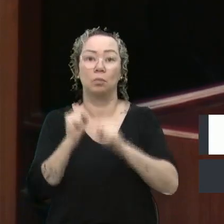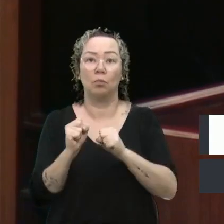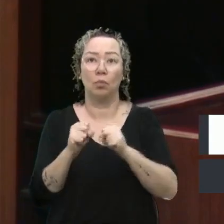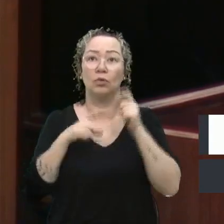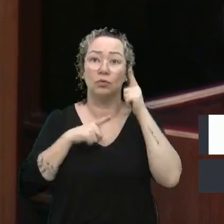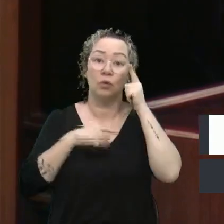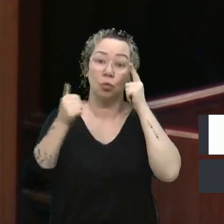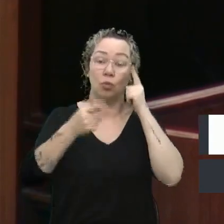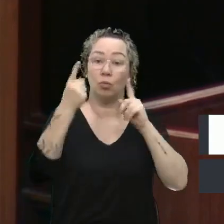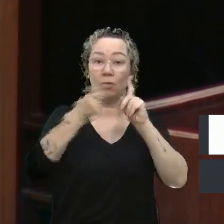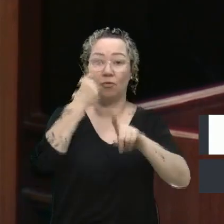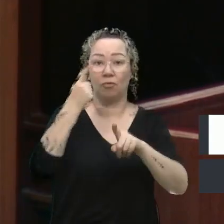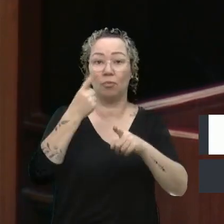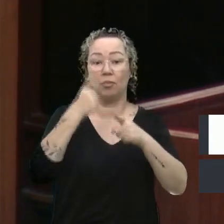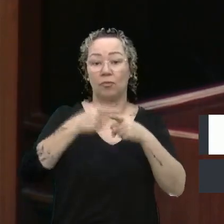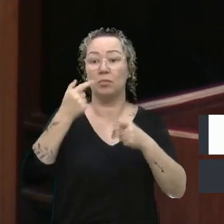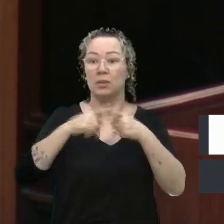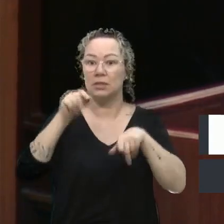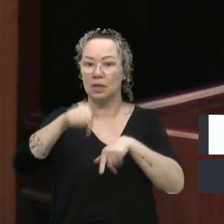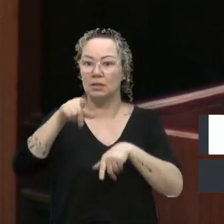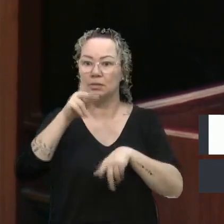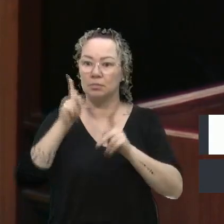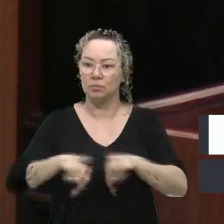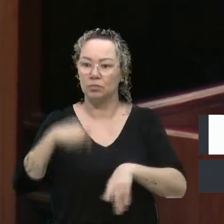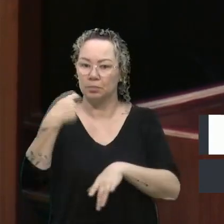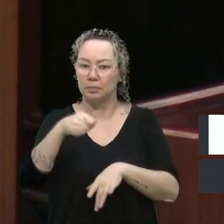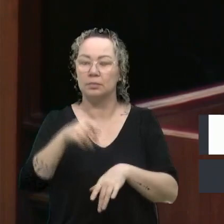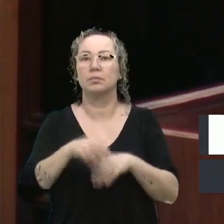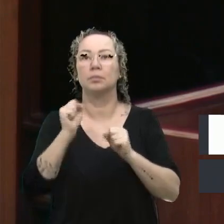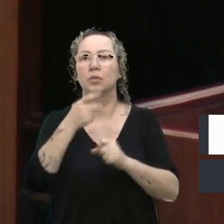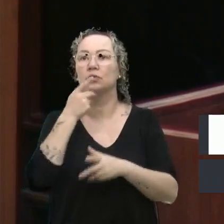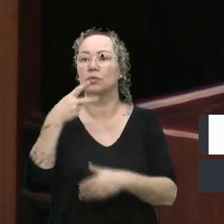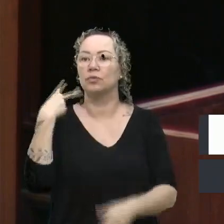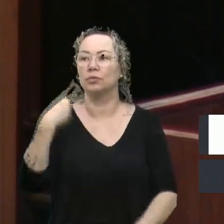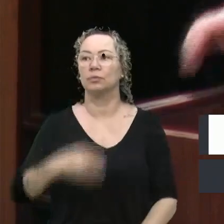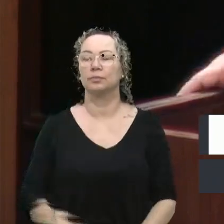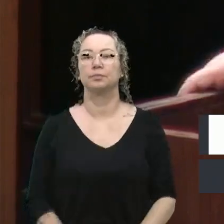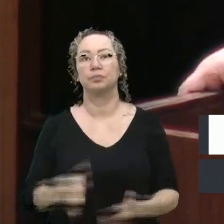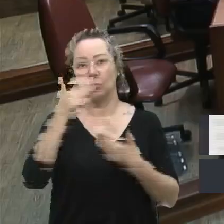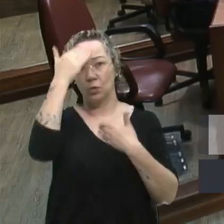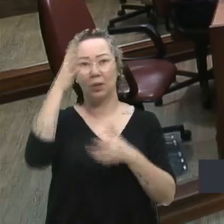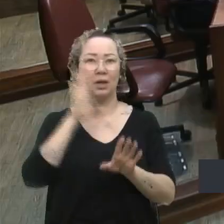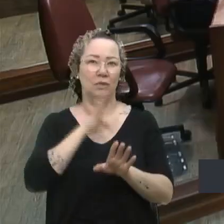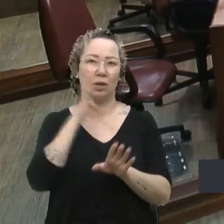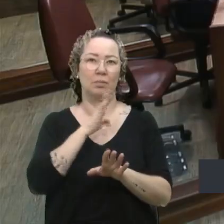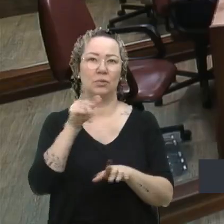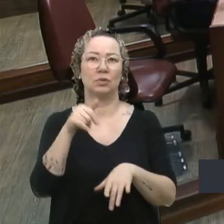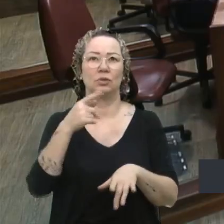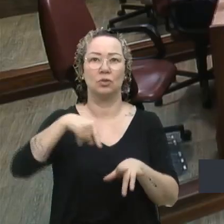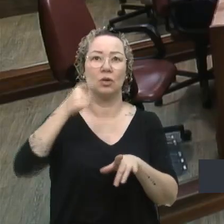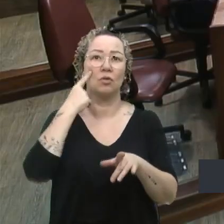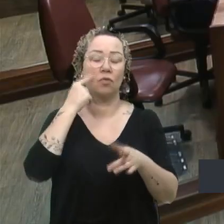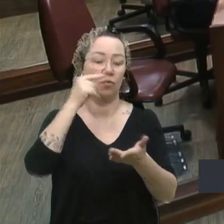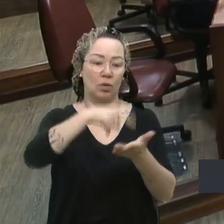sim, mas é essas pessoas que a gente precisa, né? Sua parte, vereador Lucas. Obrigado, vereador Bressan. Rapidamente, vejam, nós recebemos um